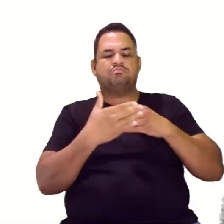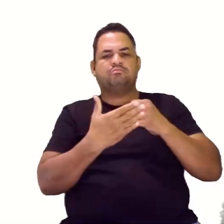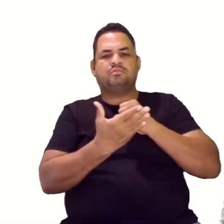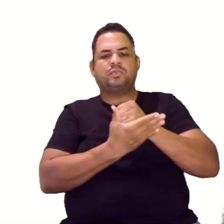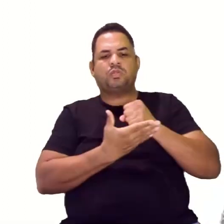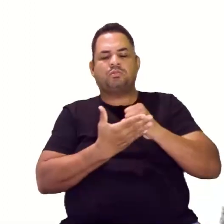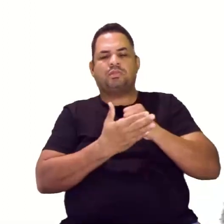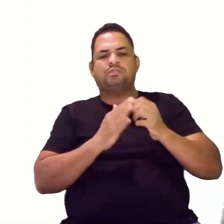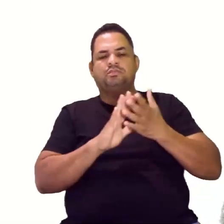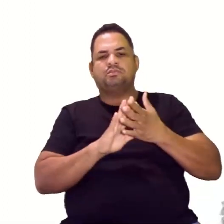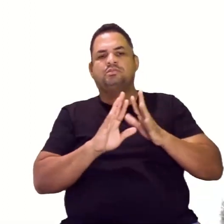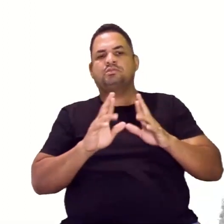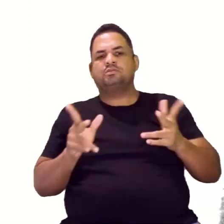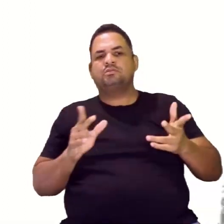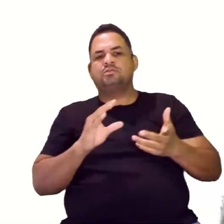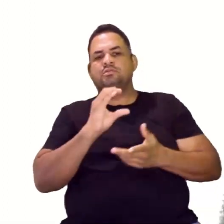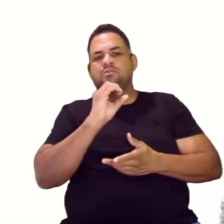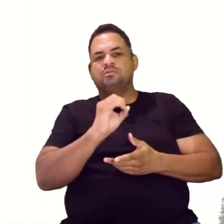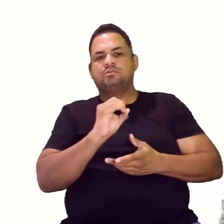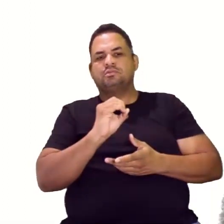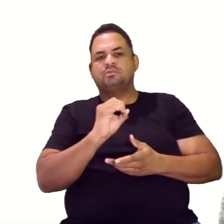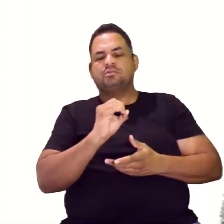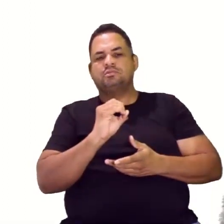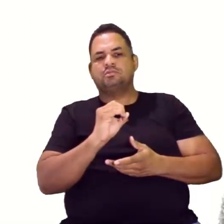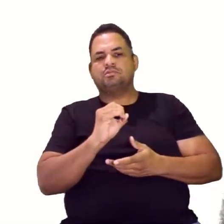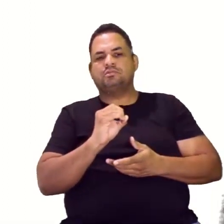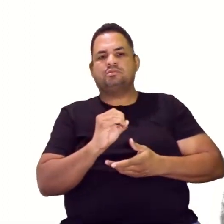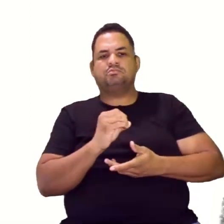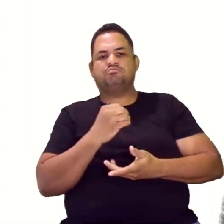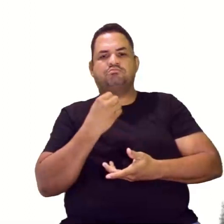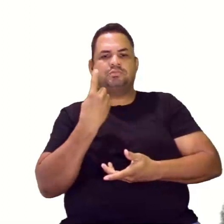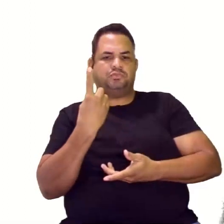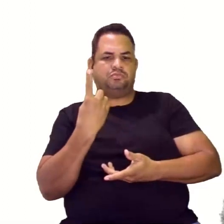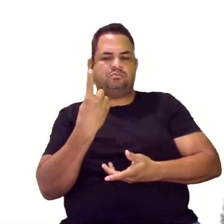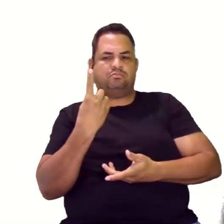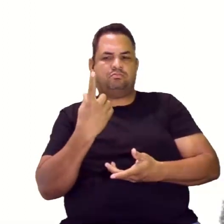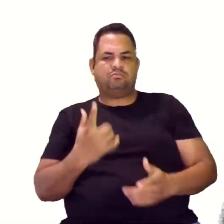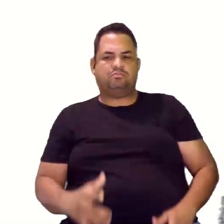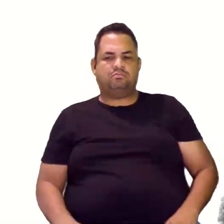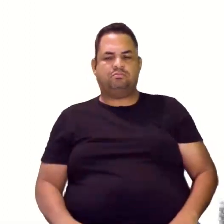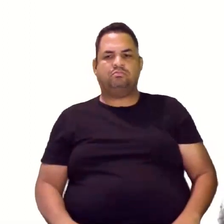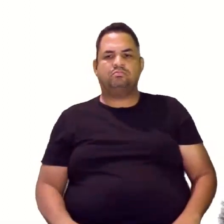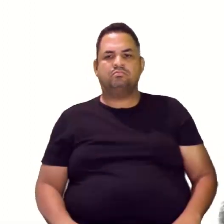base diferente de 0 elevado a 0 dá 1.